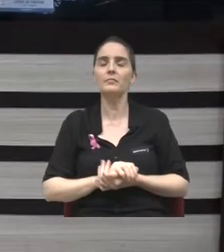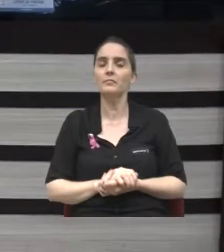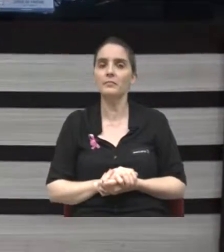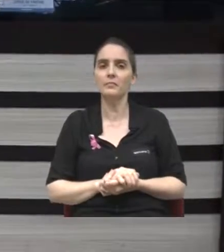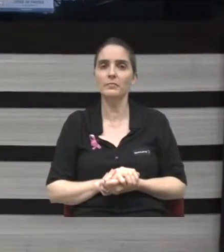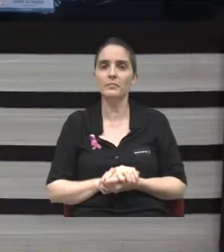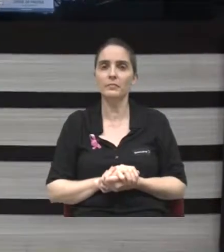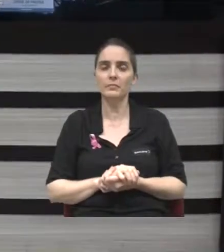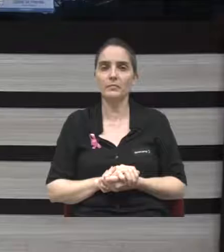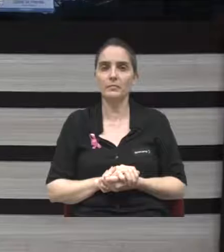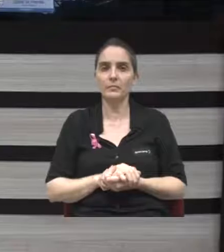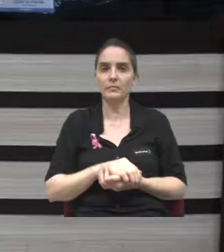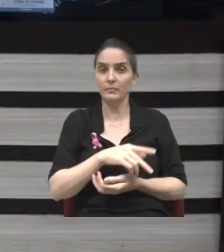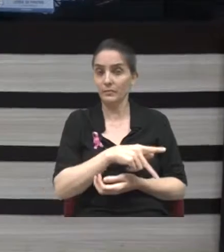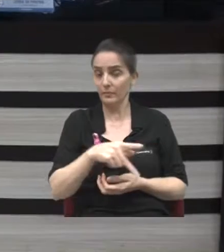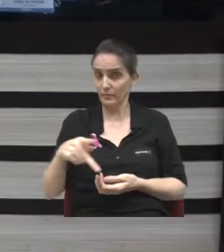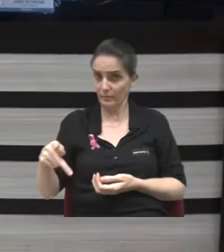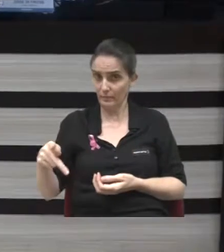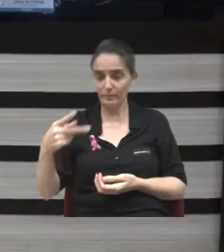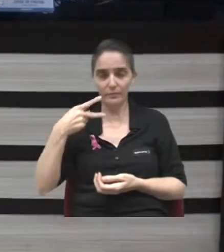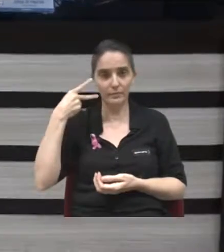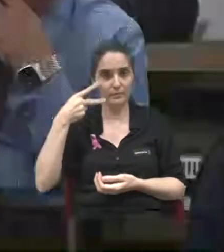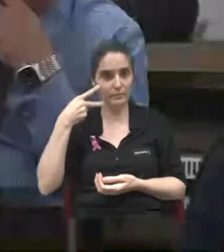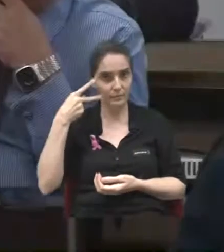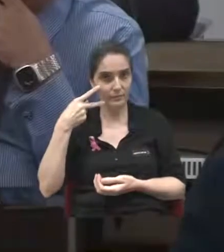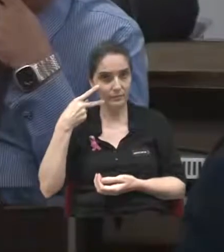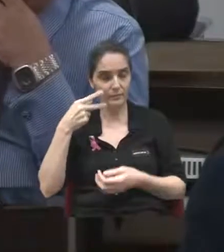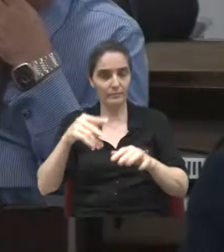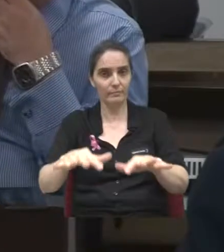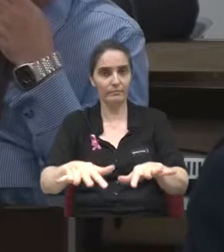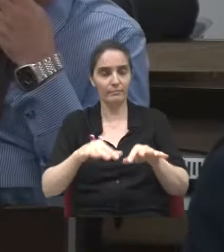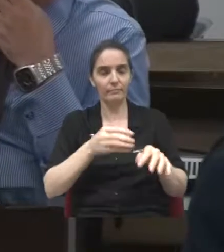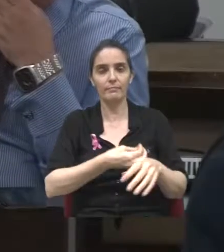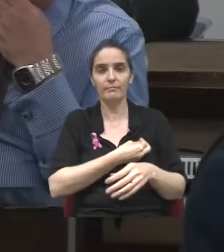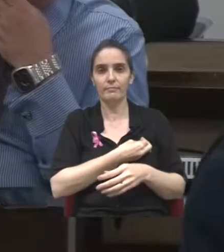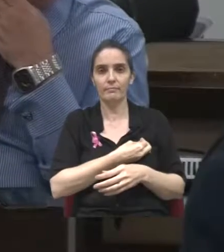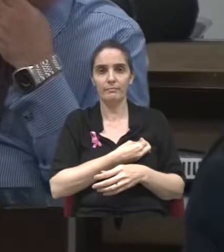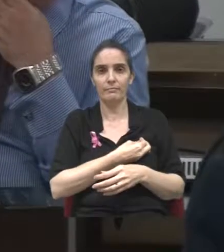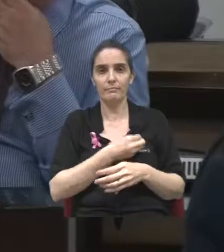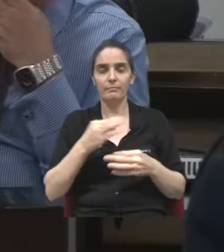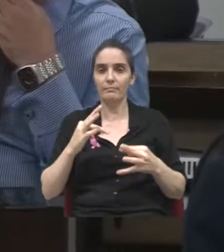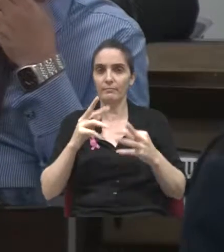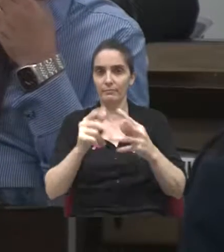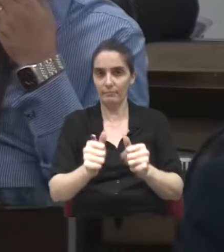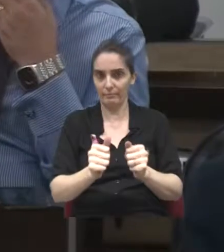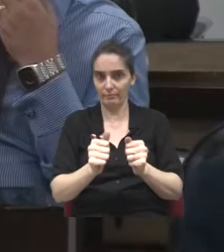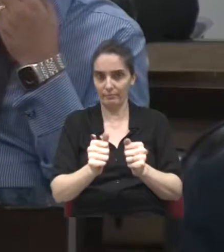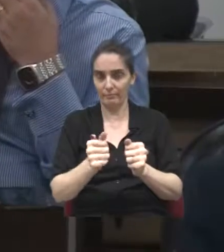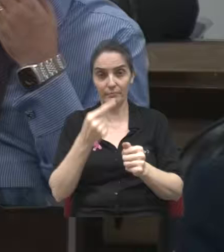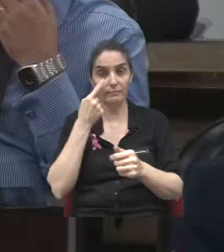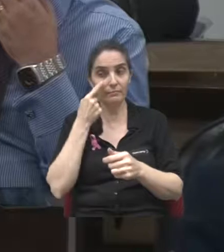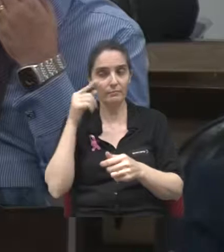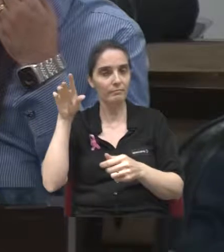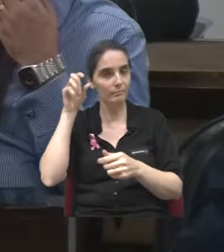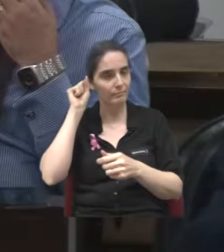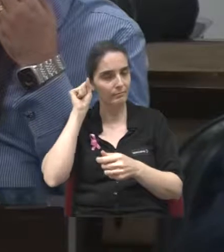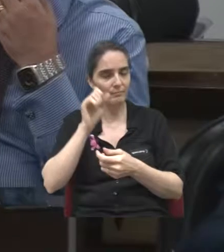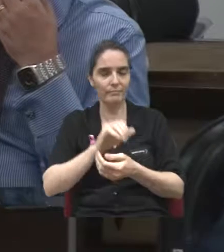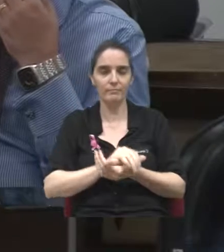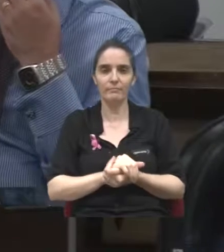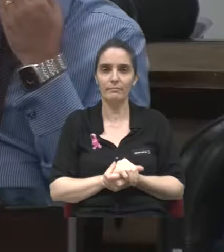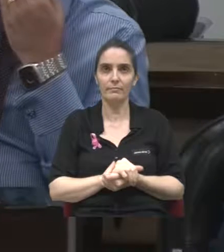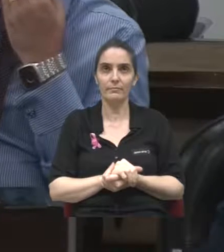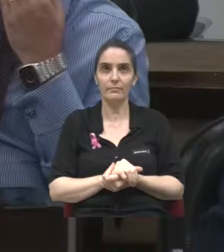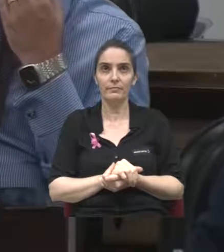Senhor presidente, vereadores, vereadoras, público presente, todos os ouvintes. Eu que passei